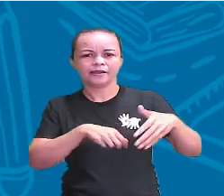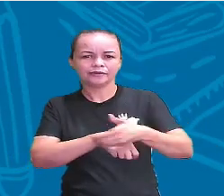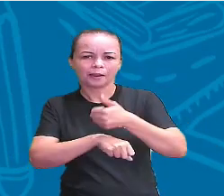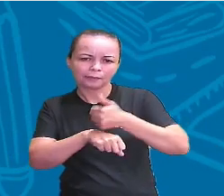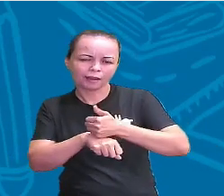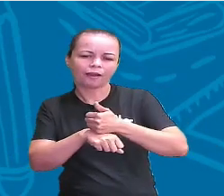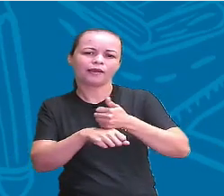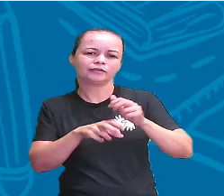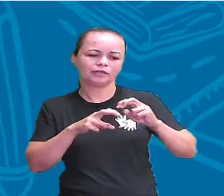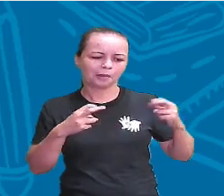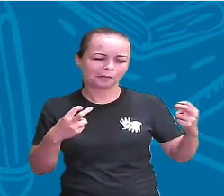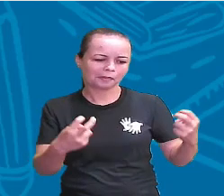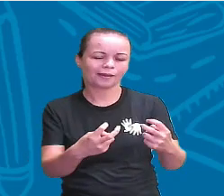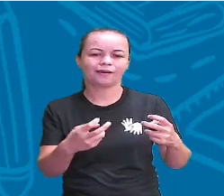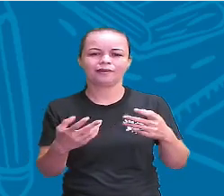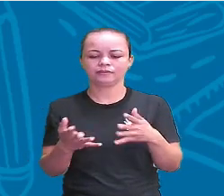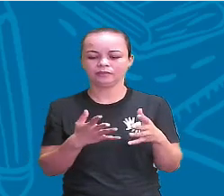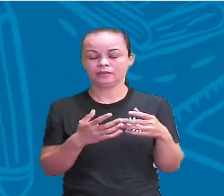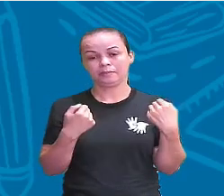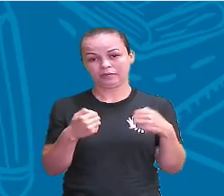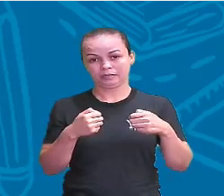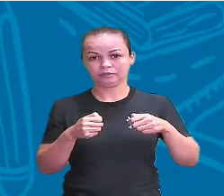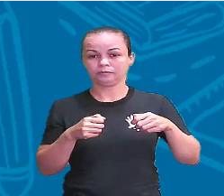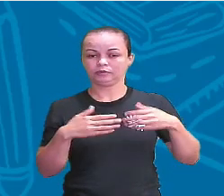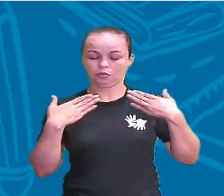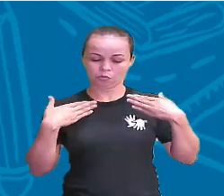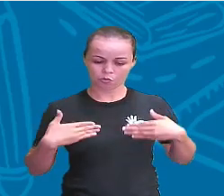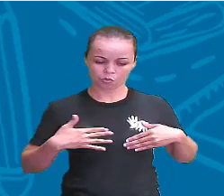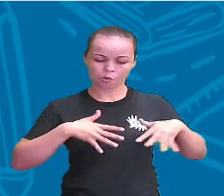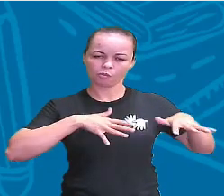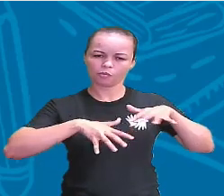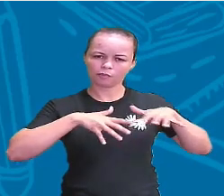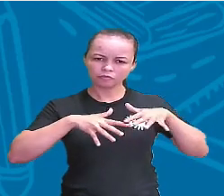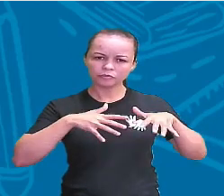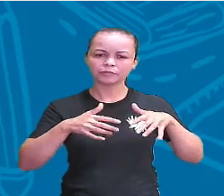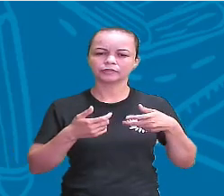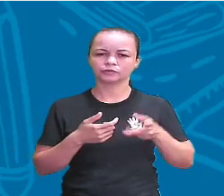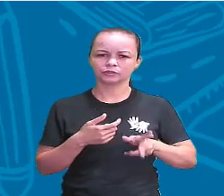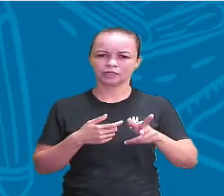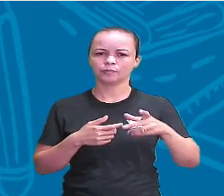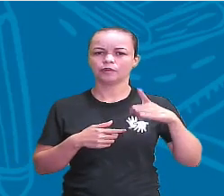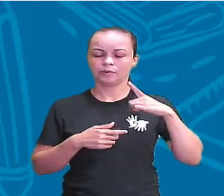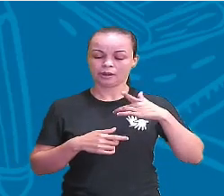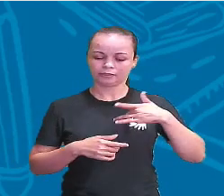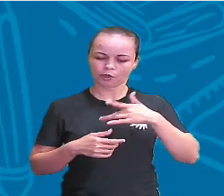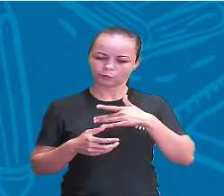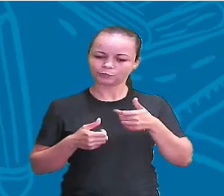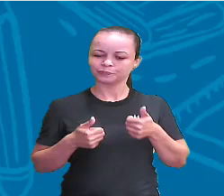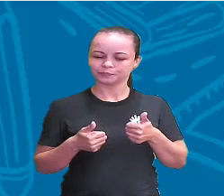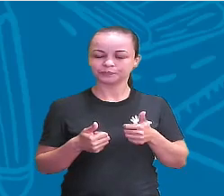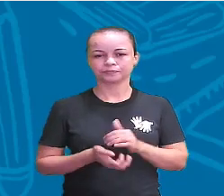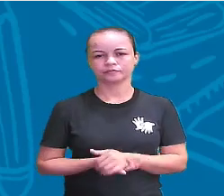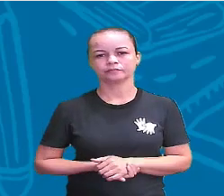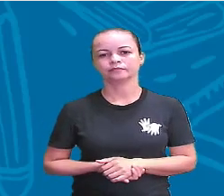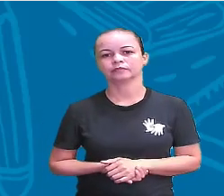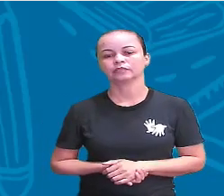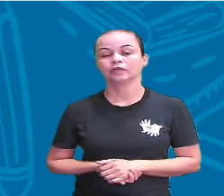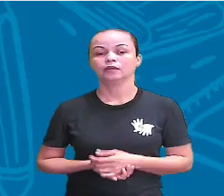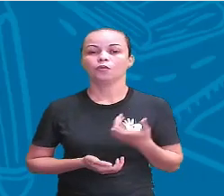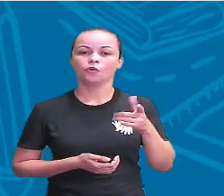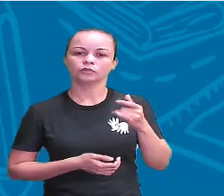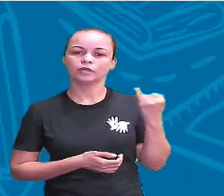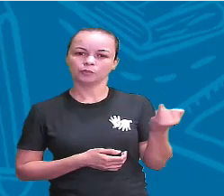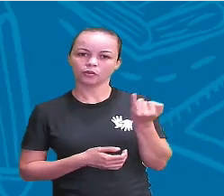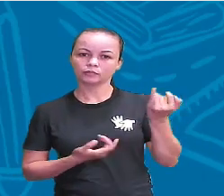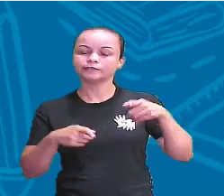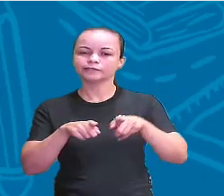precisa estar colocando o nosso corpo em movimento para mantermos a nossa saúde, tá certo? E outra questão importantíssima é